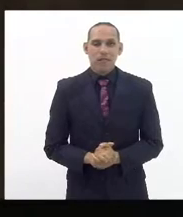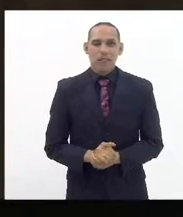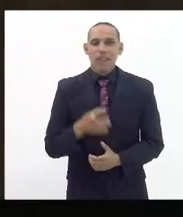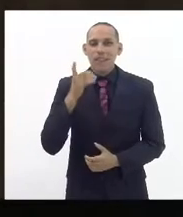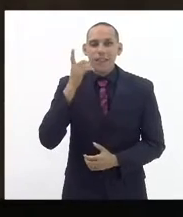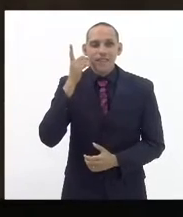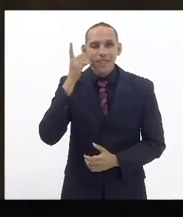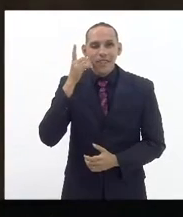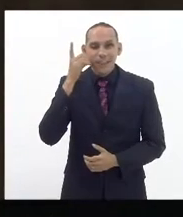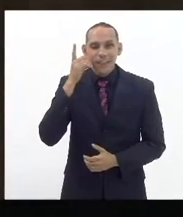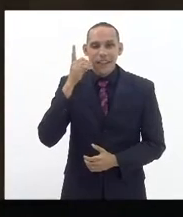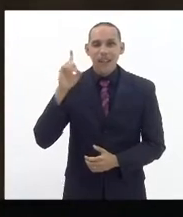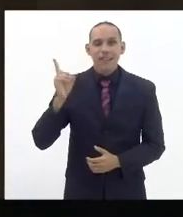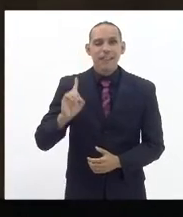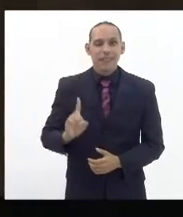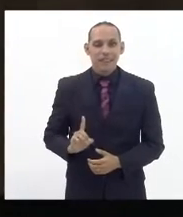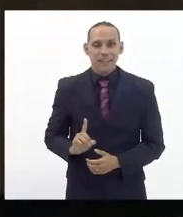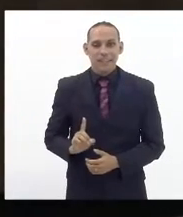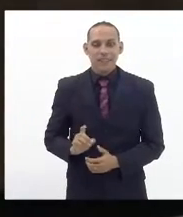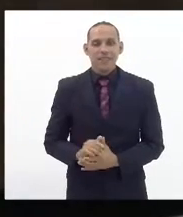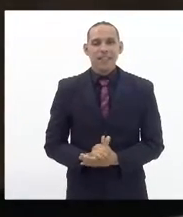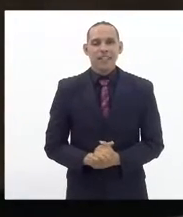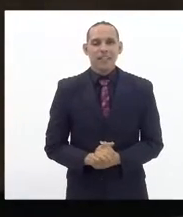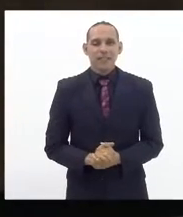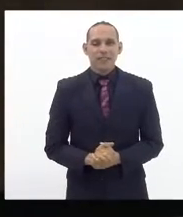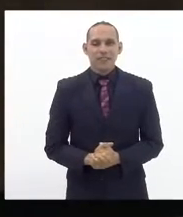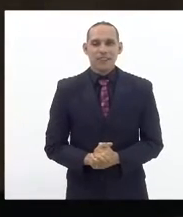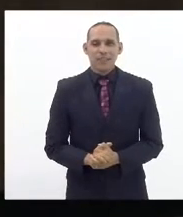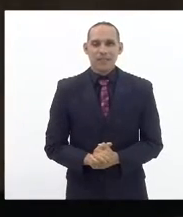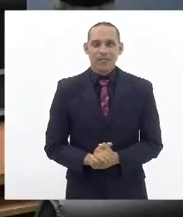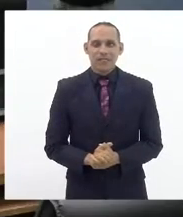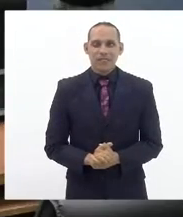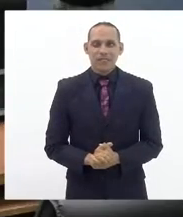deputada Dani Monteiro,